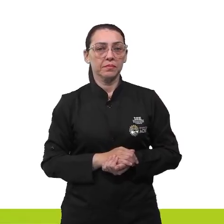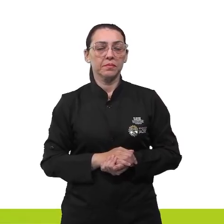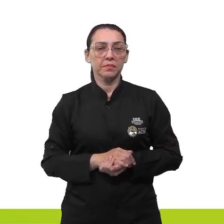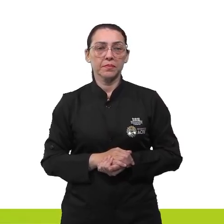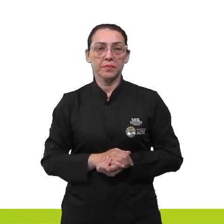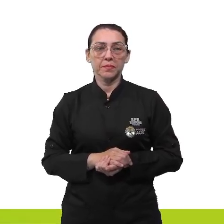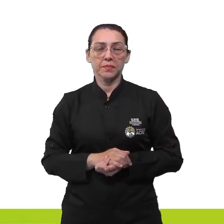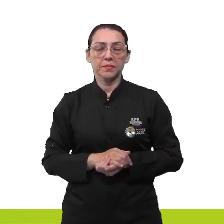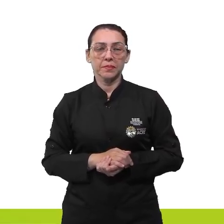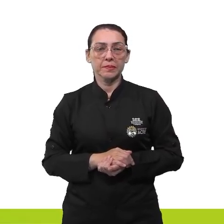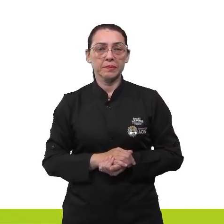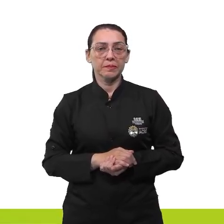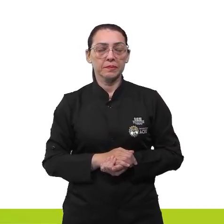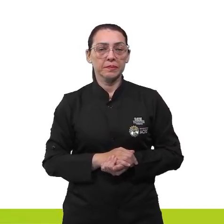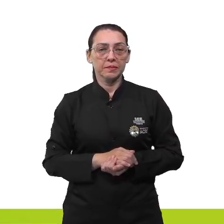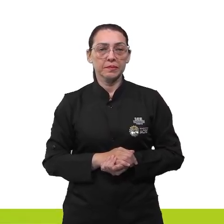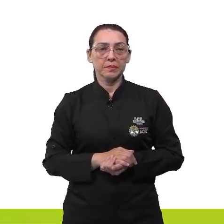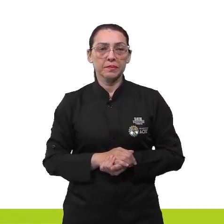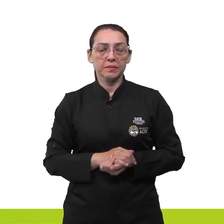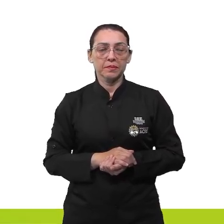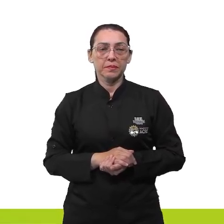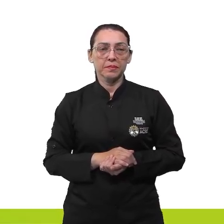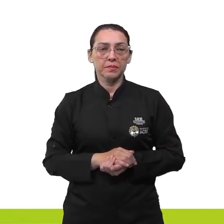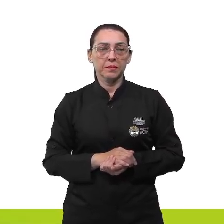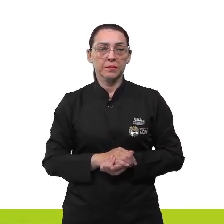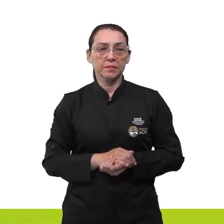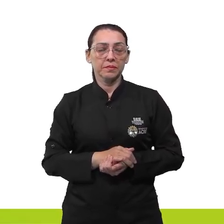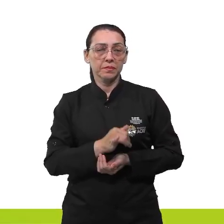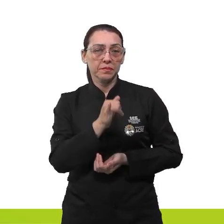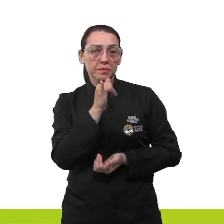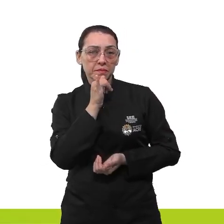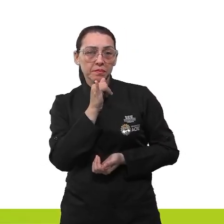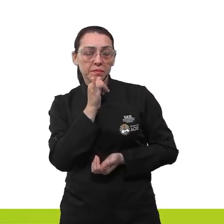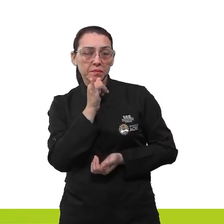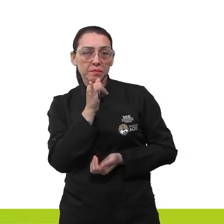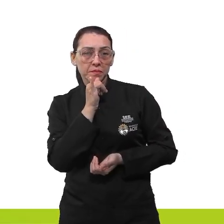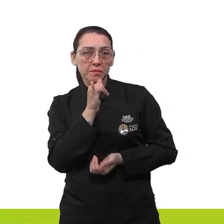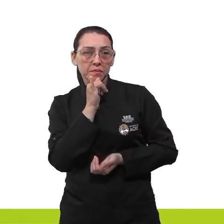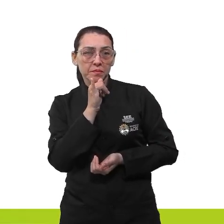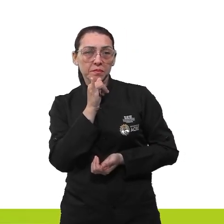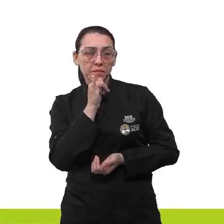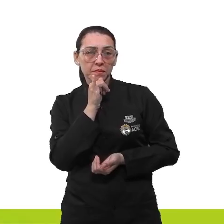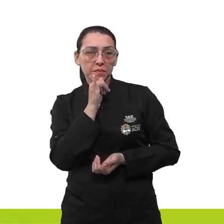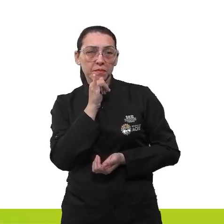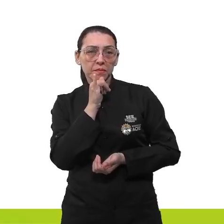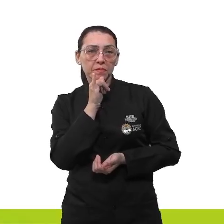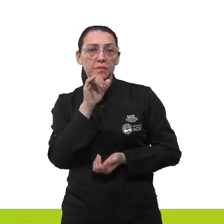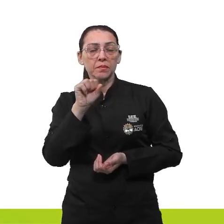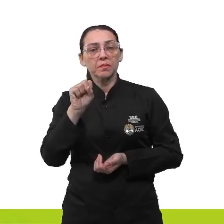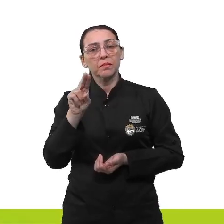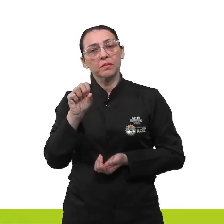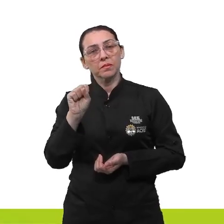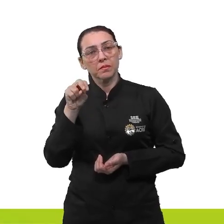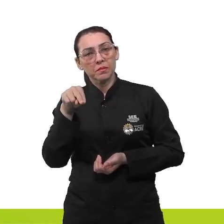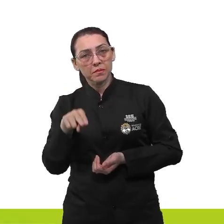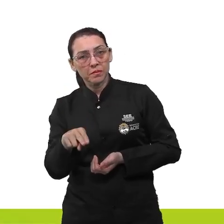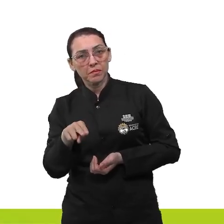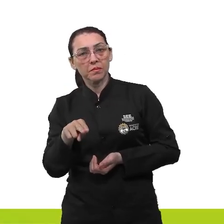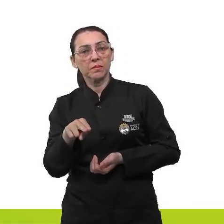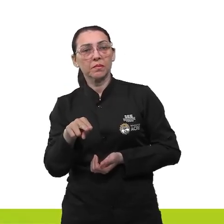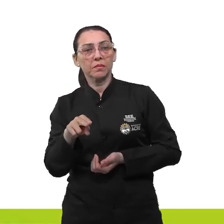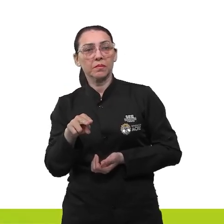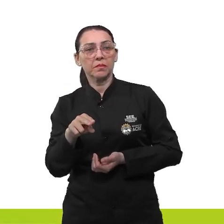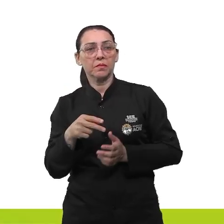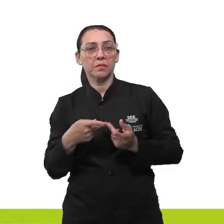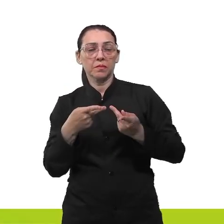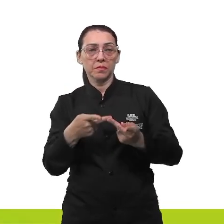Prejuízos sociais. Então, um exemplo tipo de prejuízo foi quando Susan Boyle se